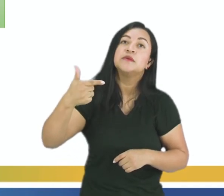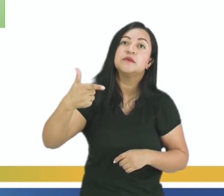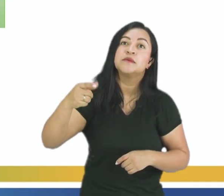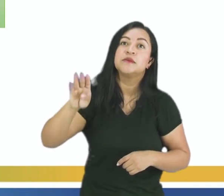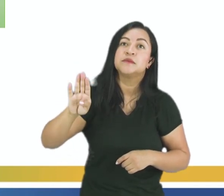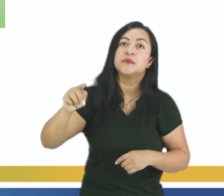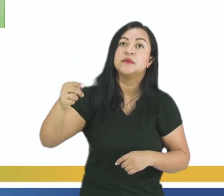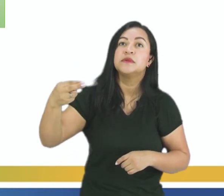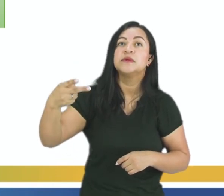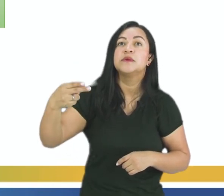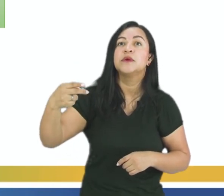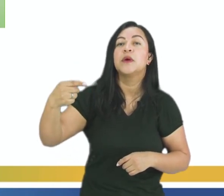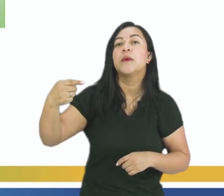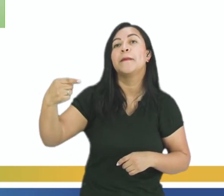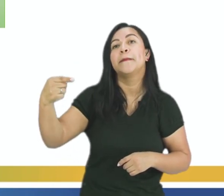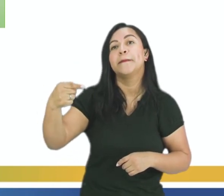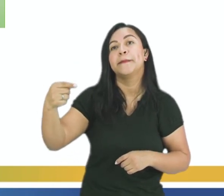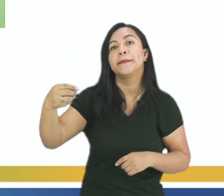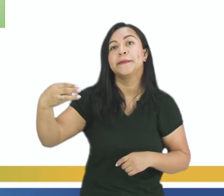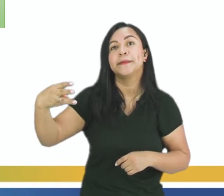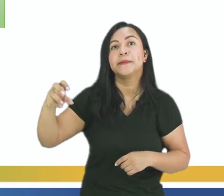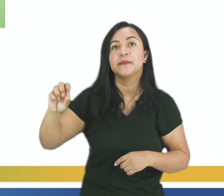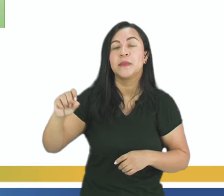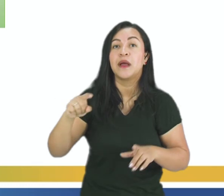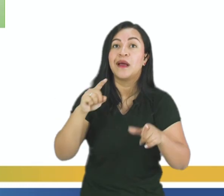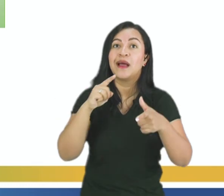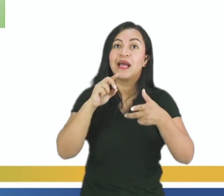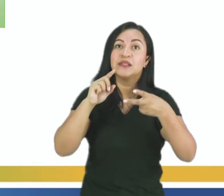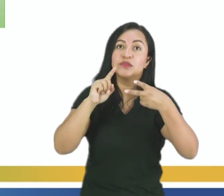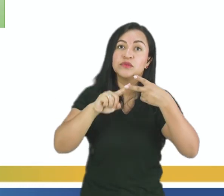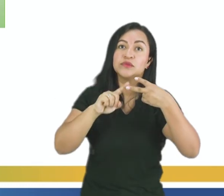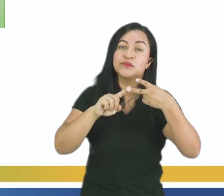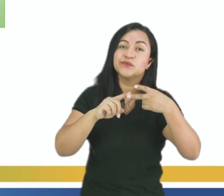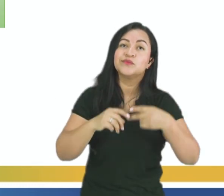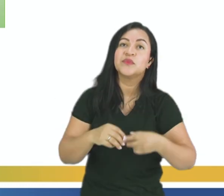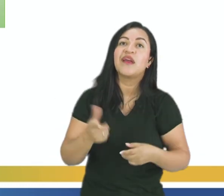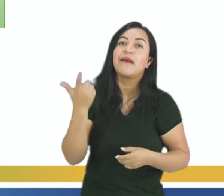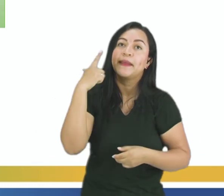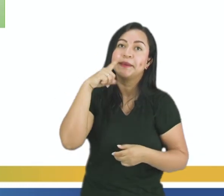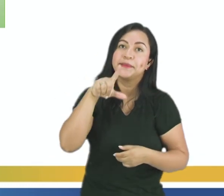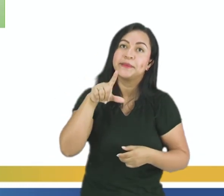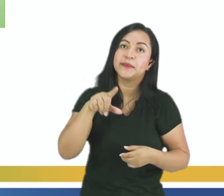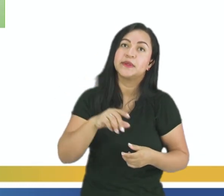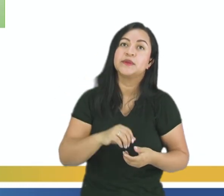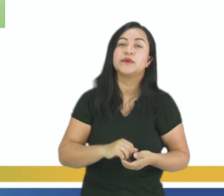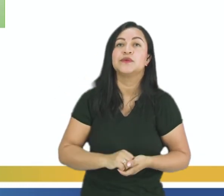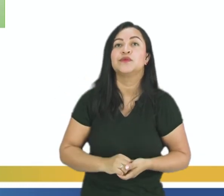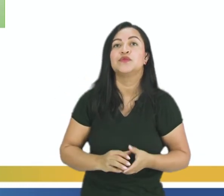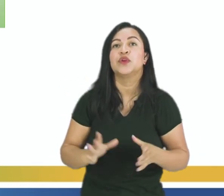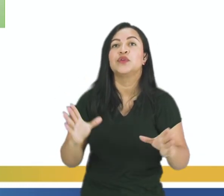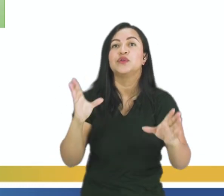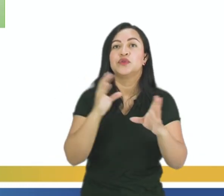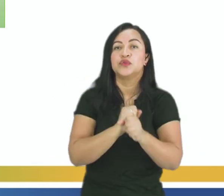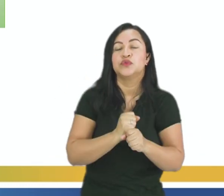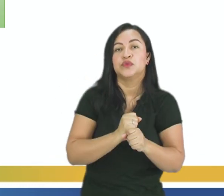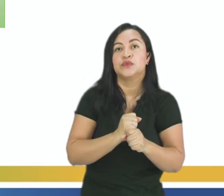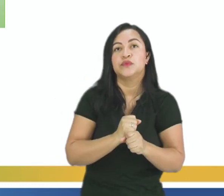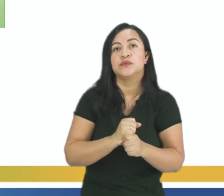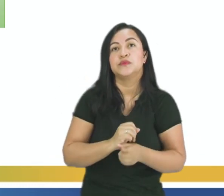igual a menos 36. A segunda equação é repetida, então nós realizaremos a soma agora das duas